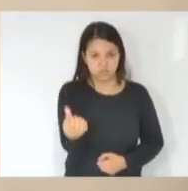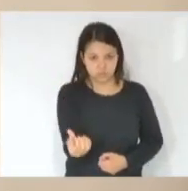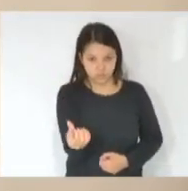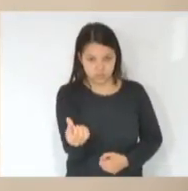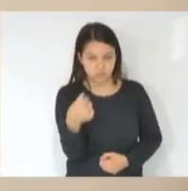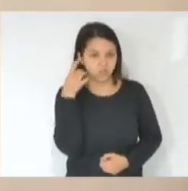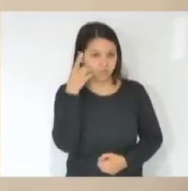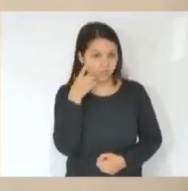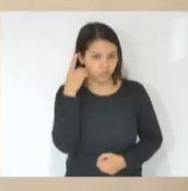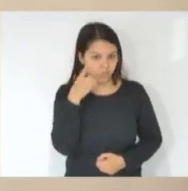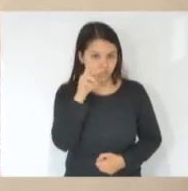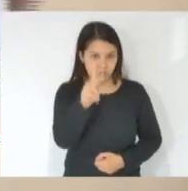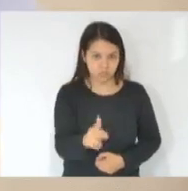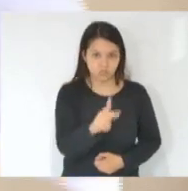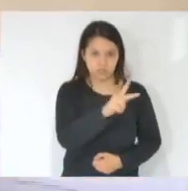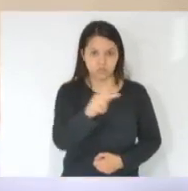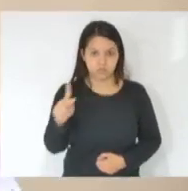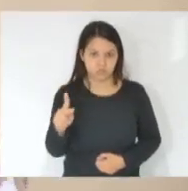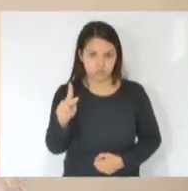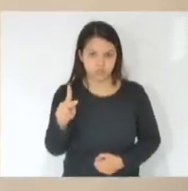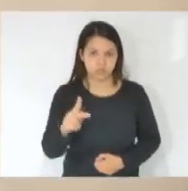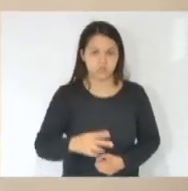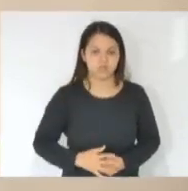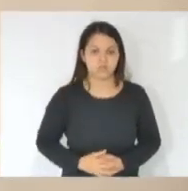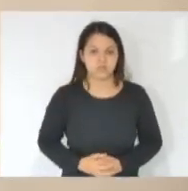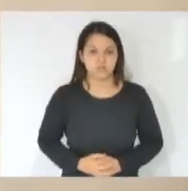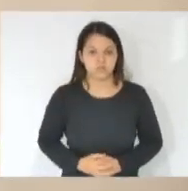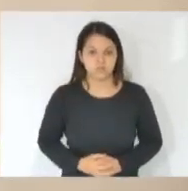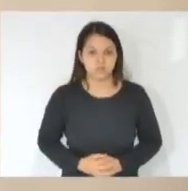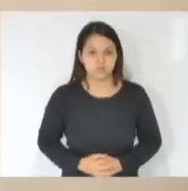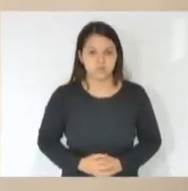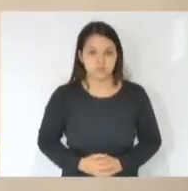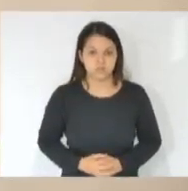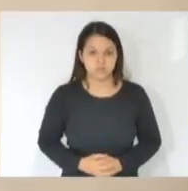do deputado Padre Pedro Baldiceira.